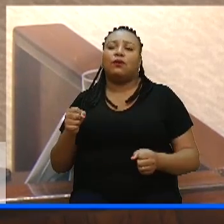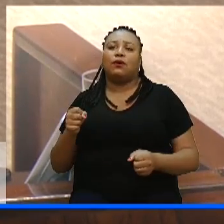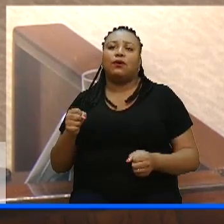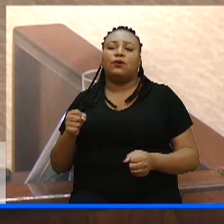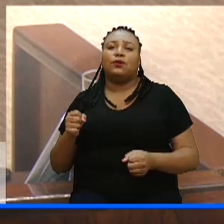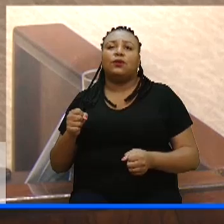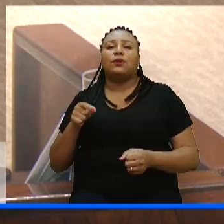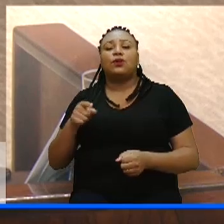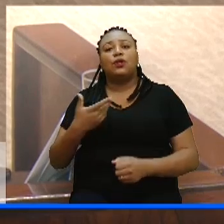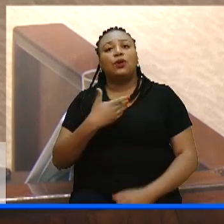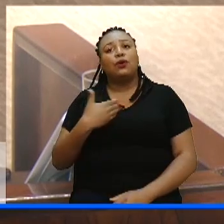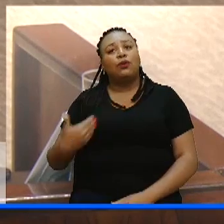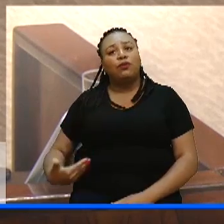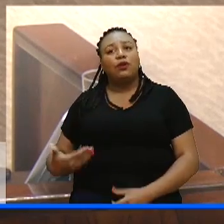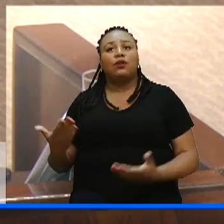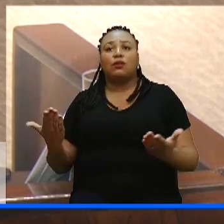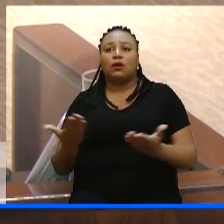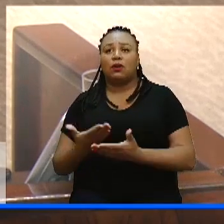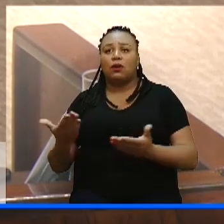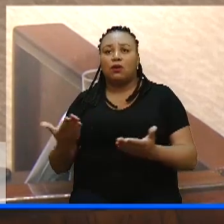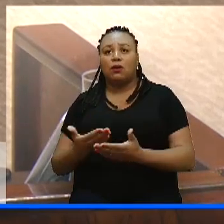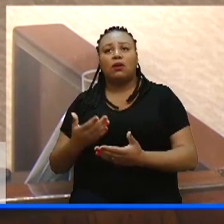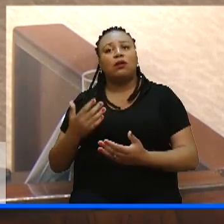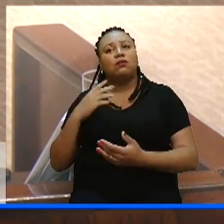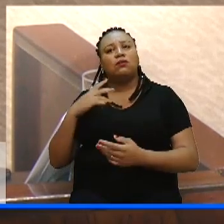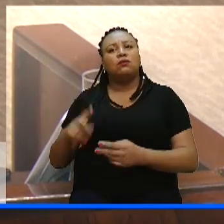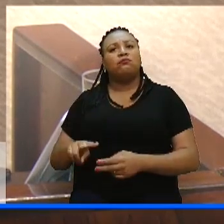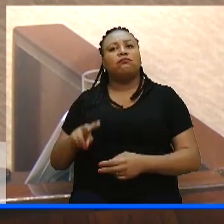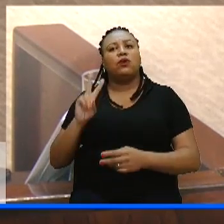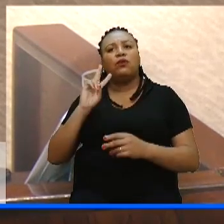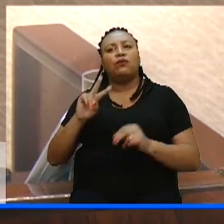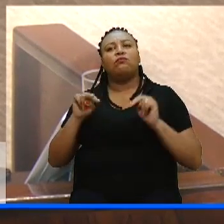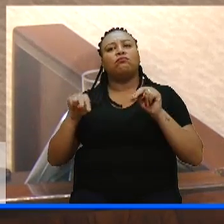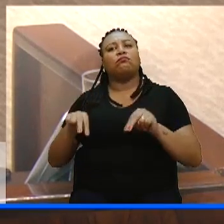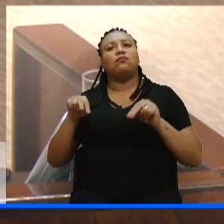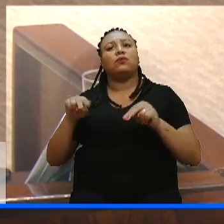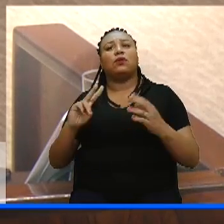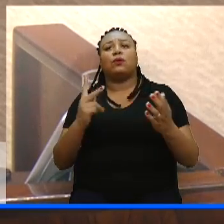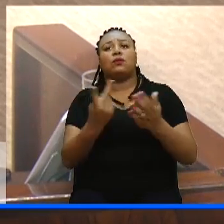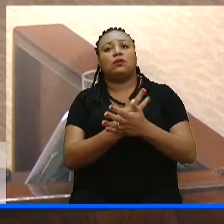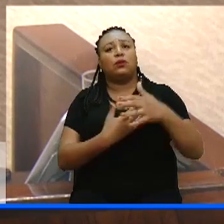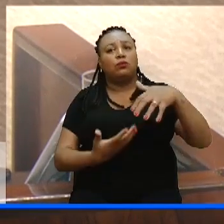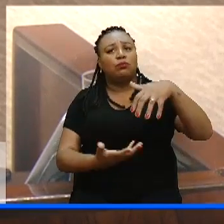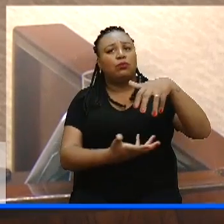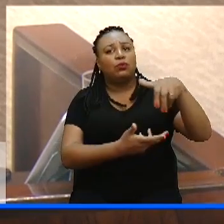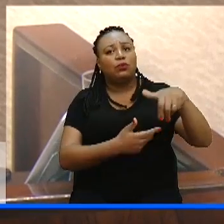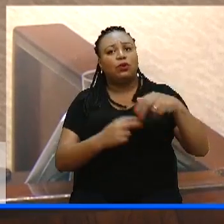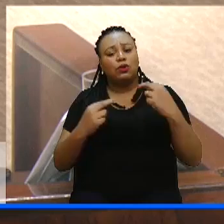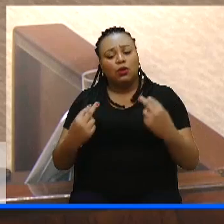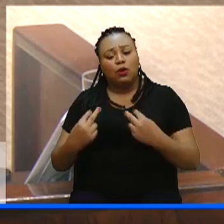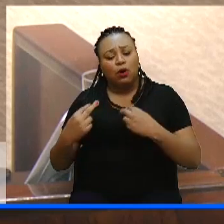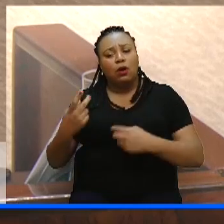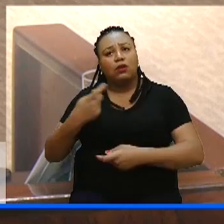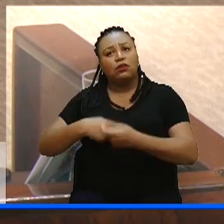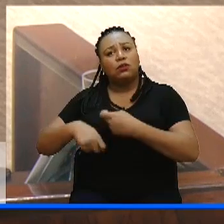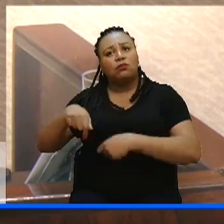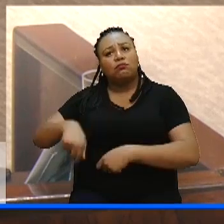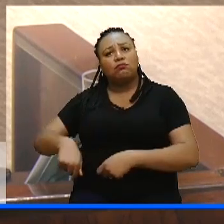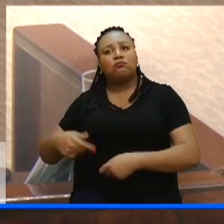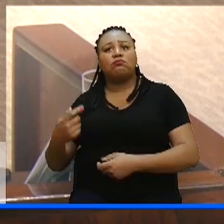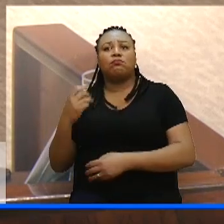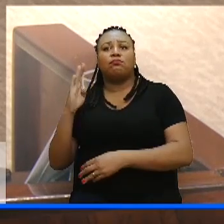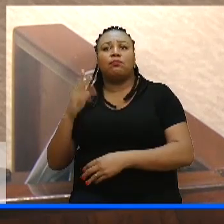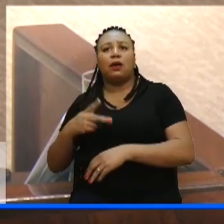os governantes atuais não vejo que esteja acontecendo no mundo não olhem para a própria história econômica do nosso país